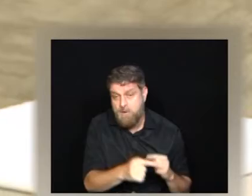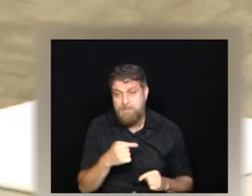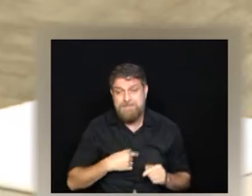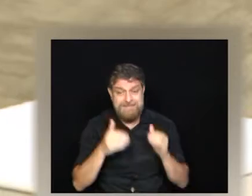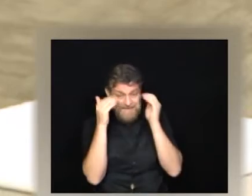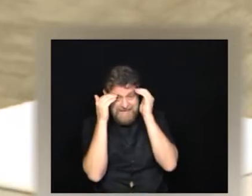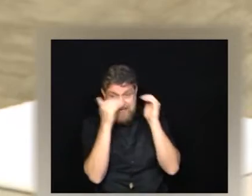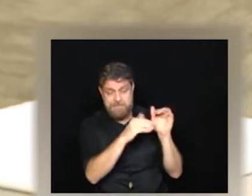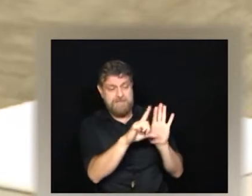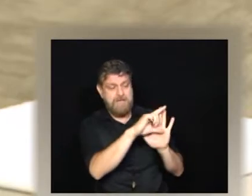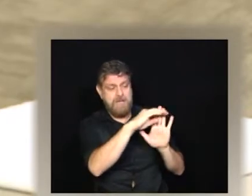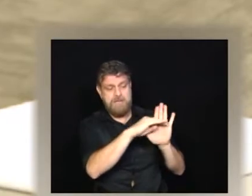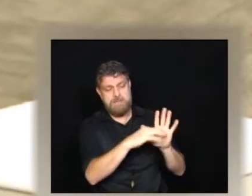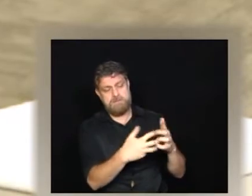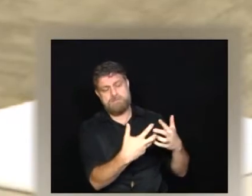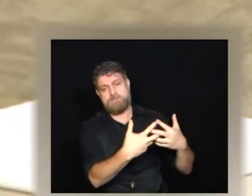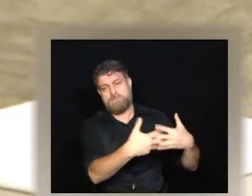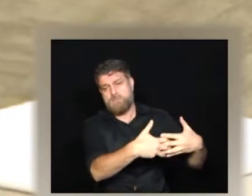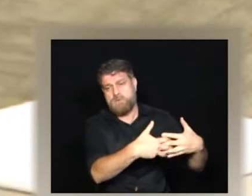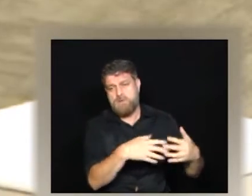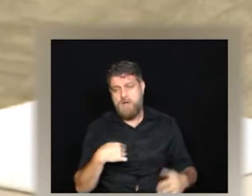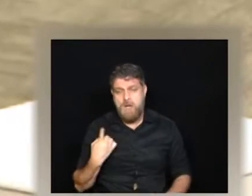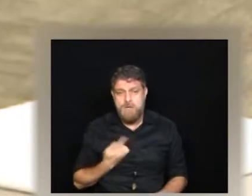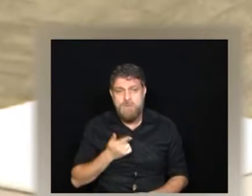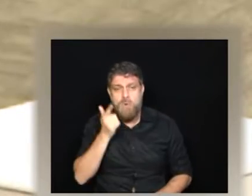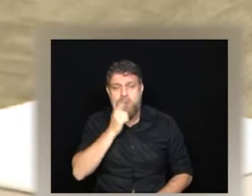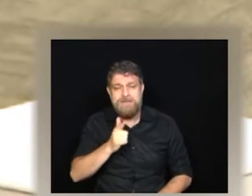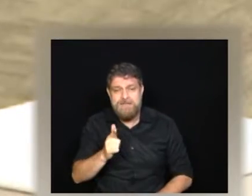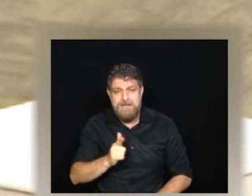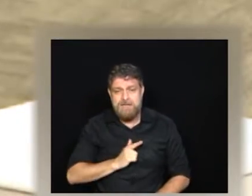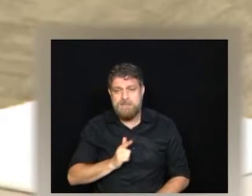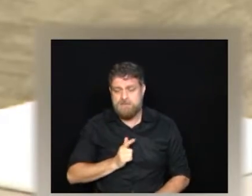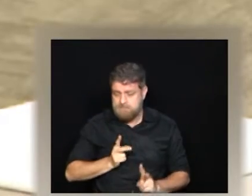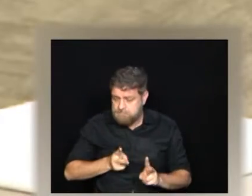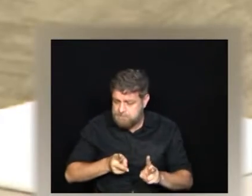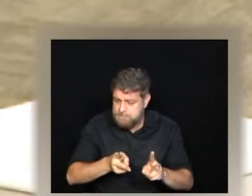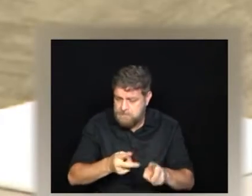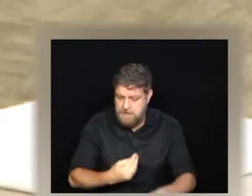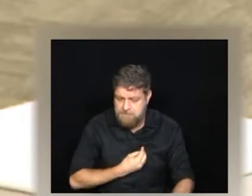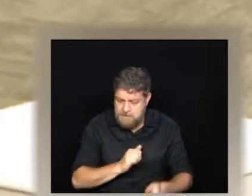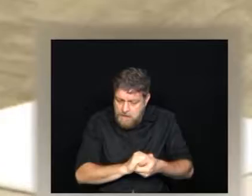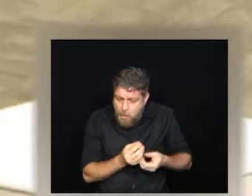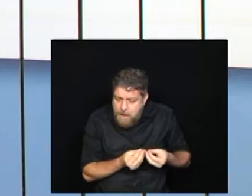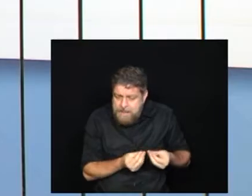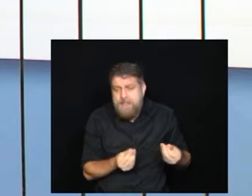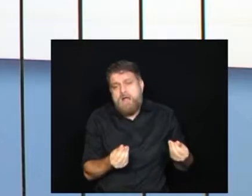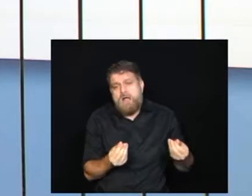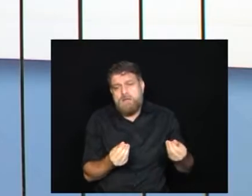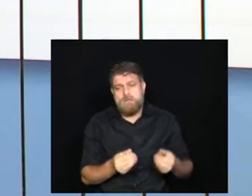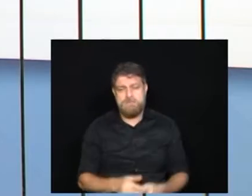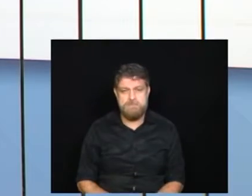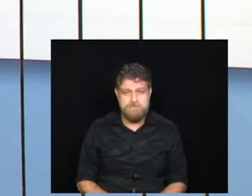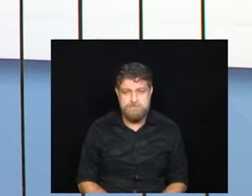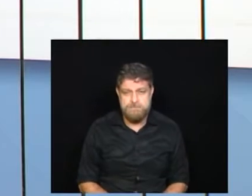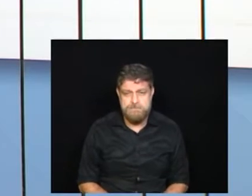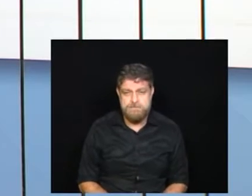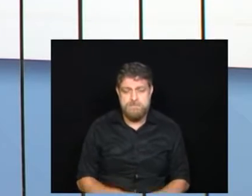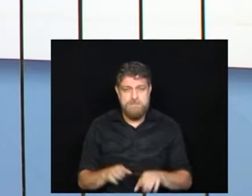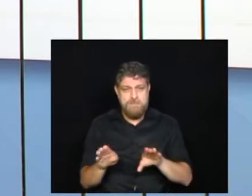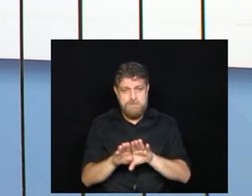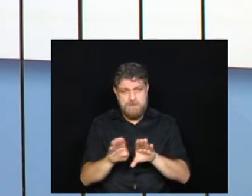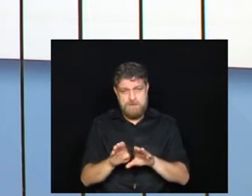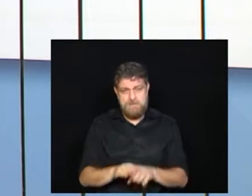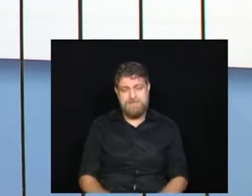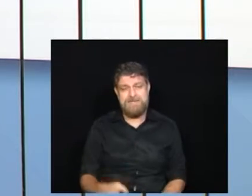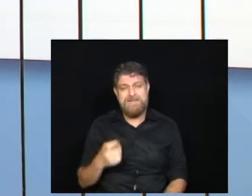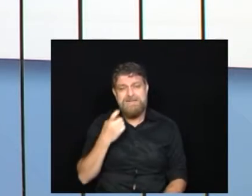a legislação vigente, né, para que a gente possa continuar tendo qualidade de vida. E também na